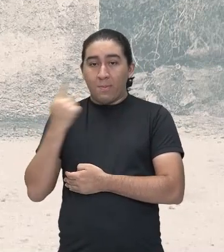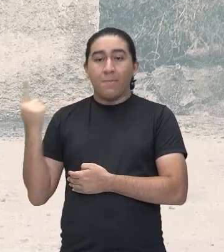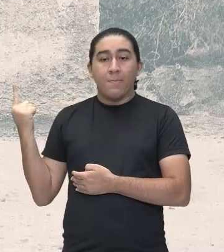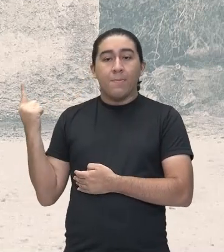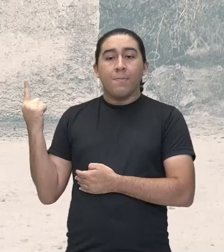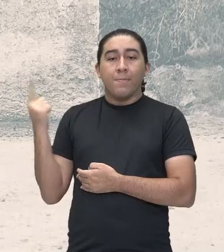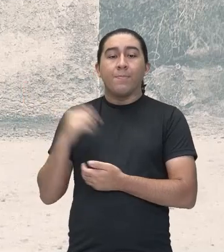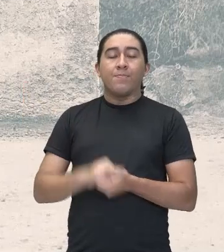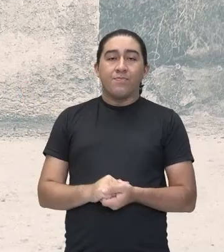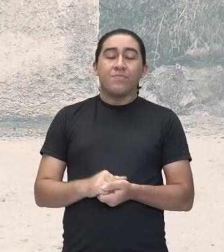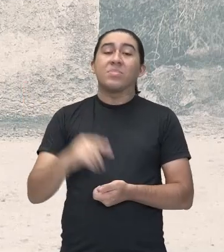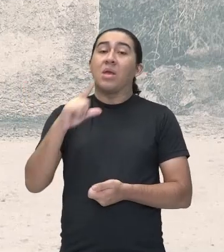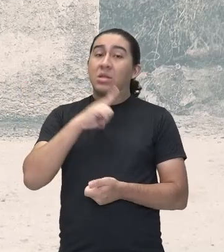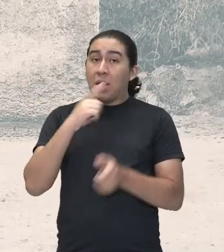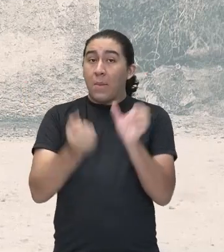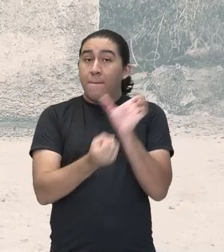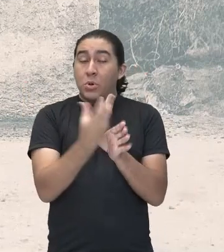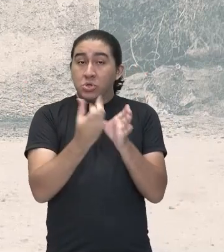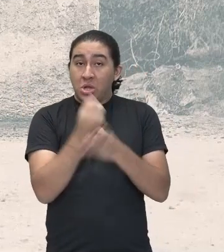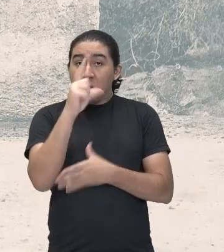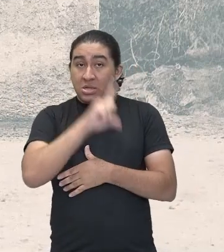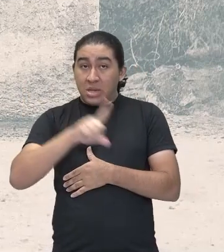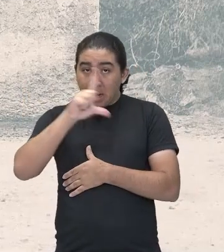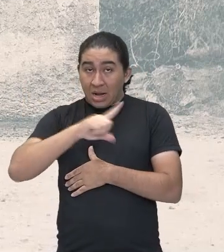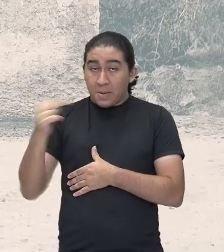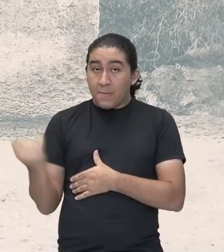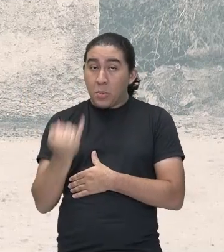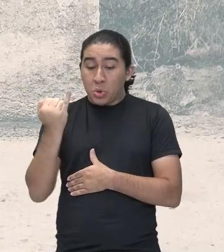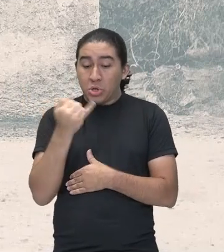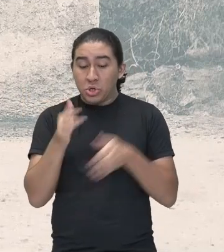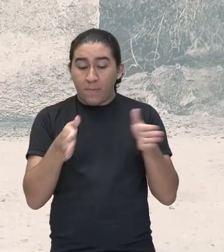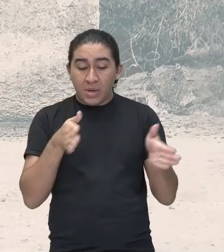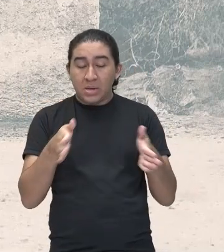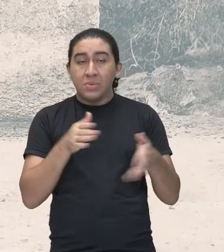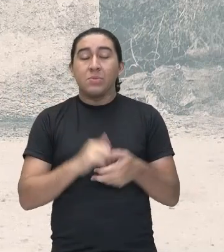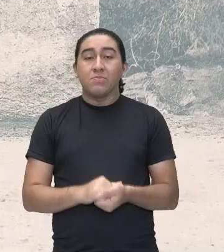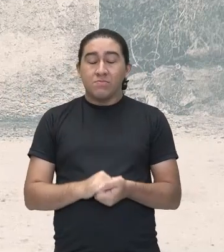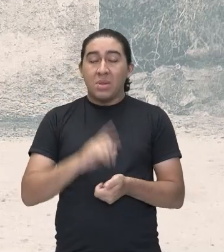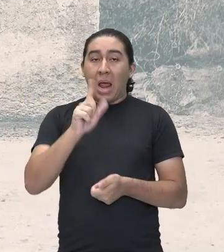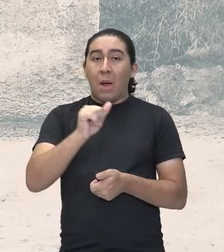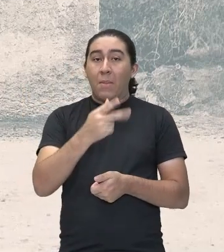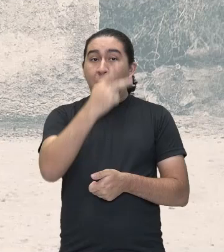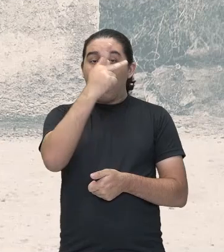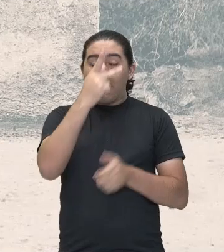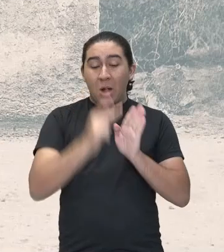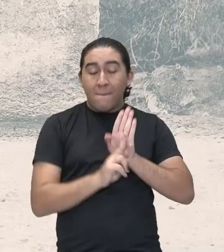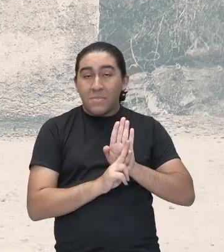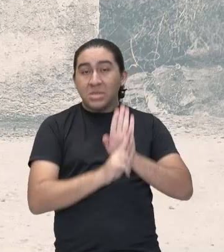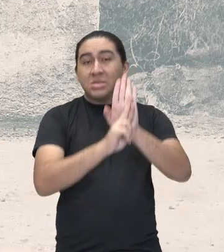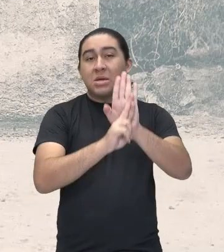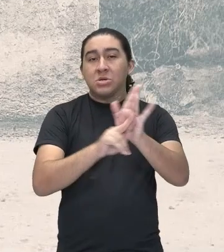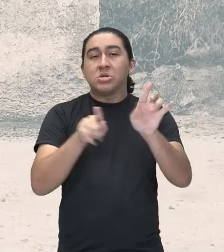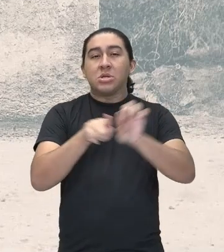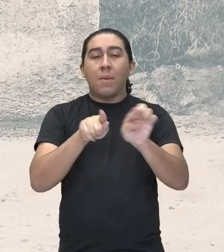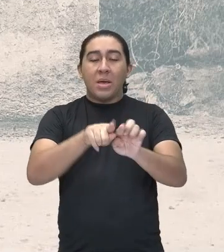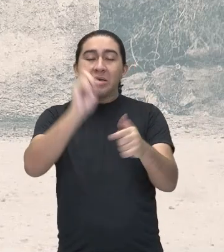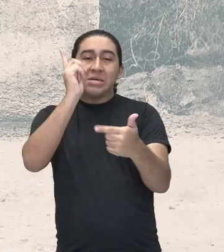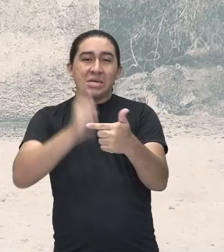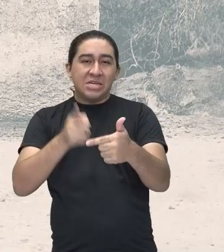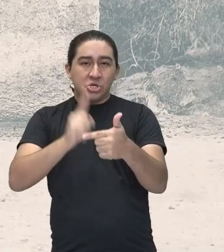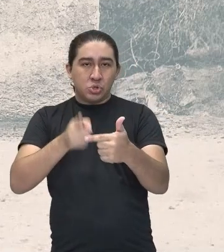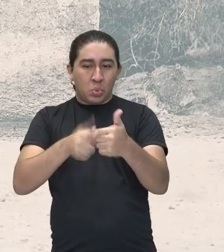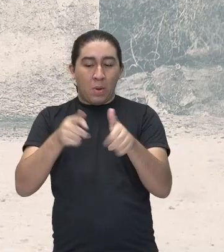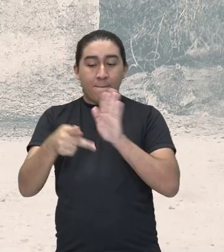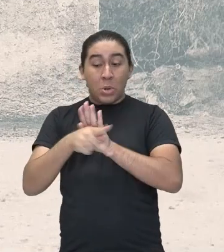momento. Ele foi muito importante nesse período como uma voz literário e também como crítico literário que,